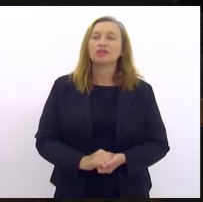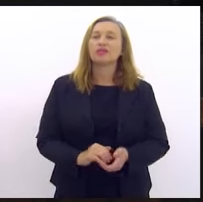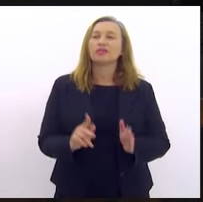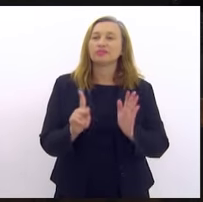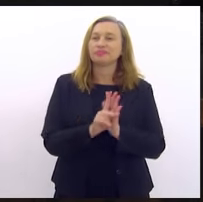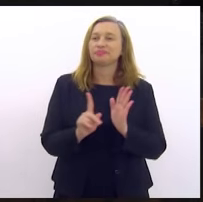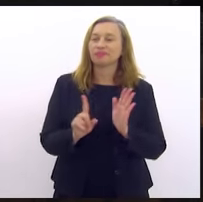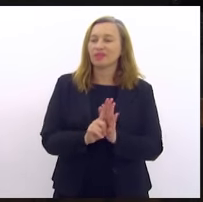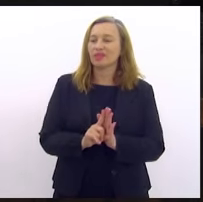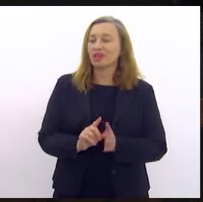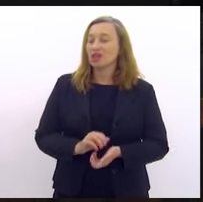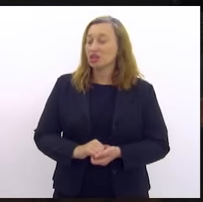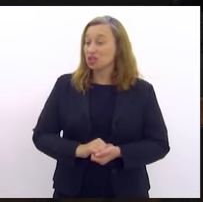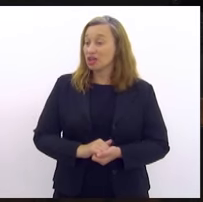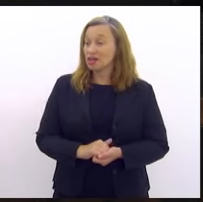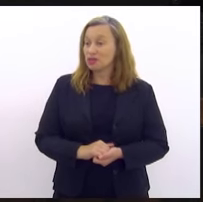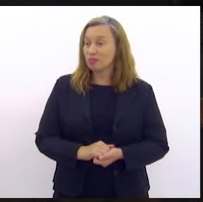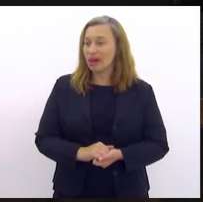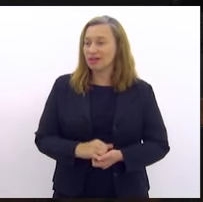Projeto de lei